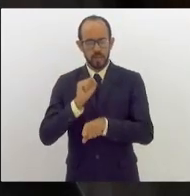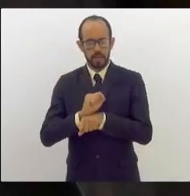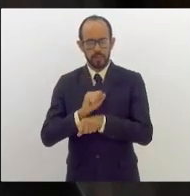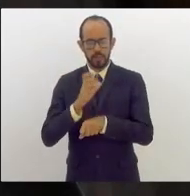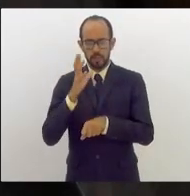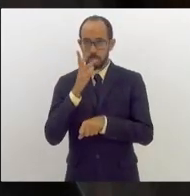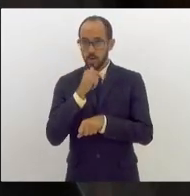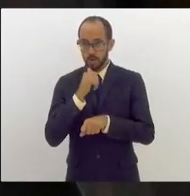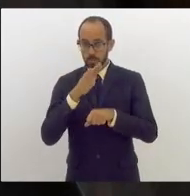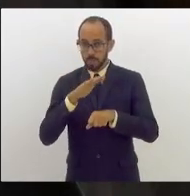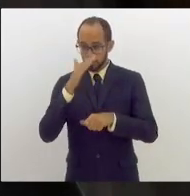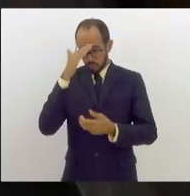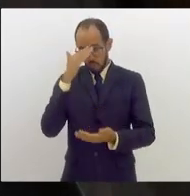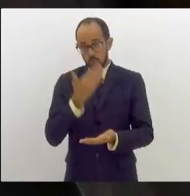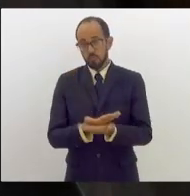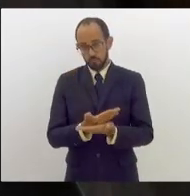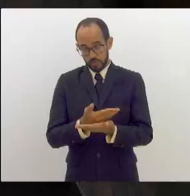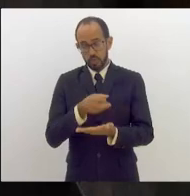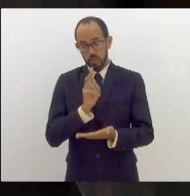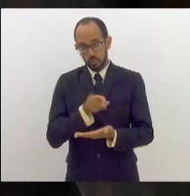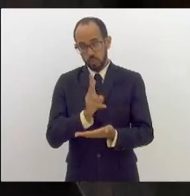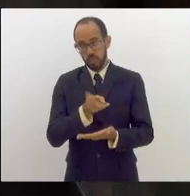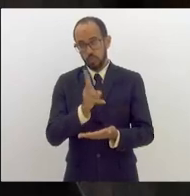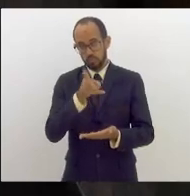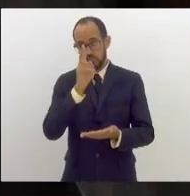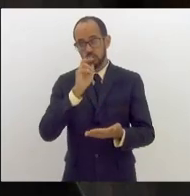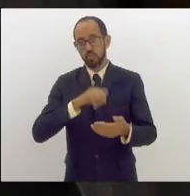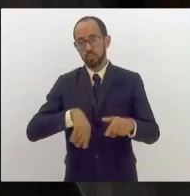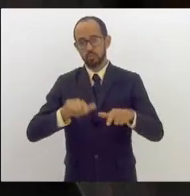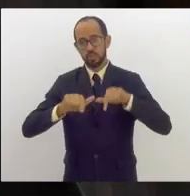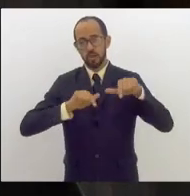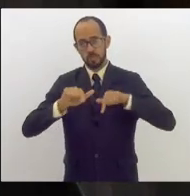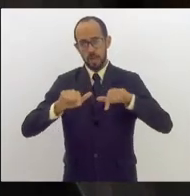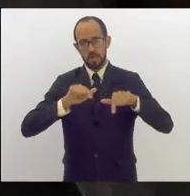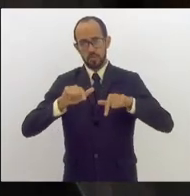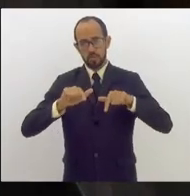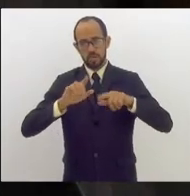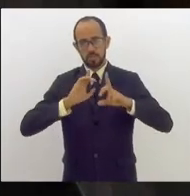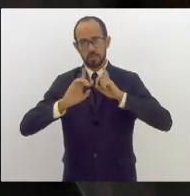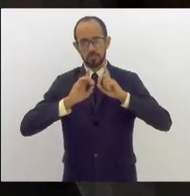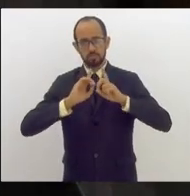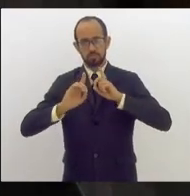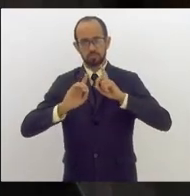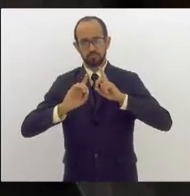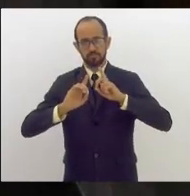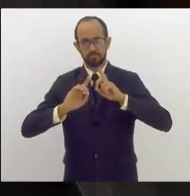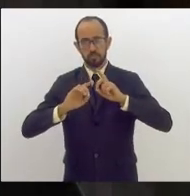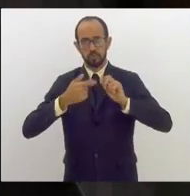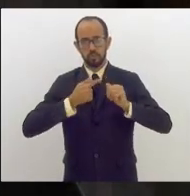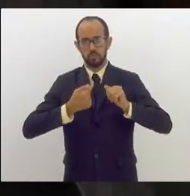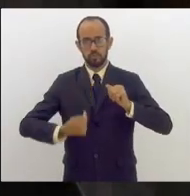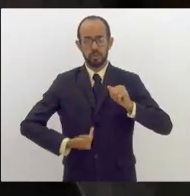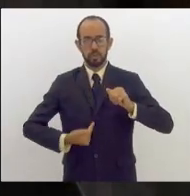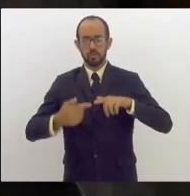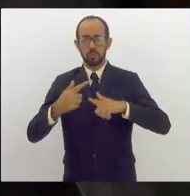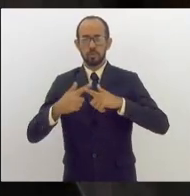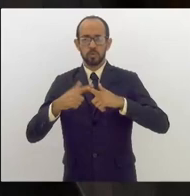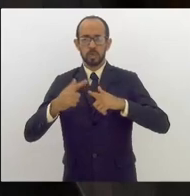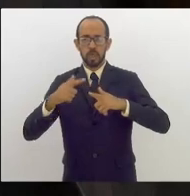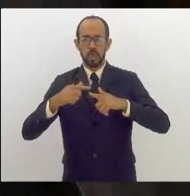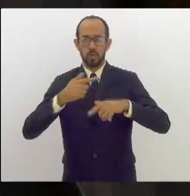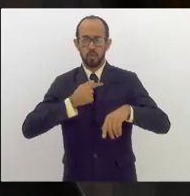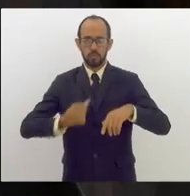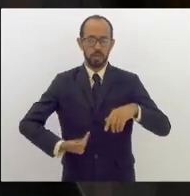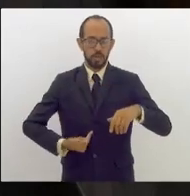confia em continuem confiando no trabalho nessa interlocução com o Governo do Estado até porque sem o governador sinalizar positivamente nada